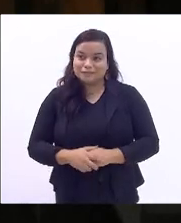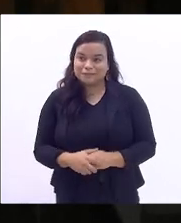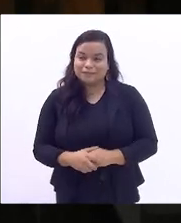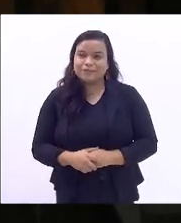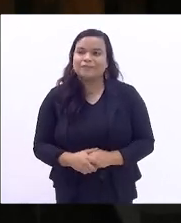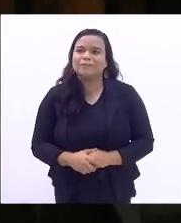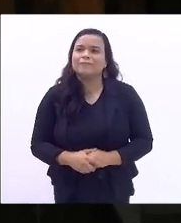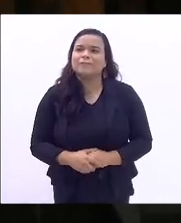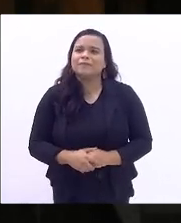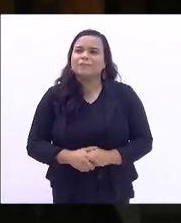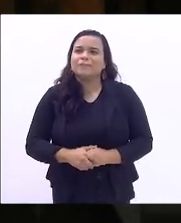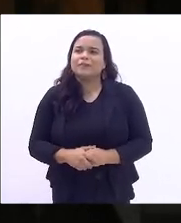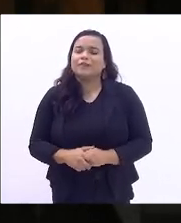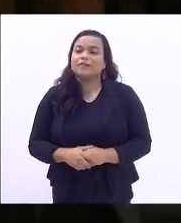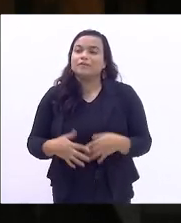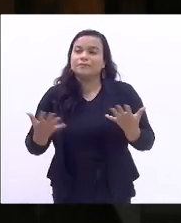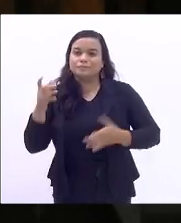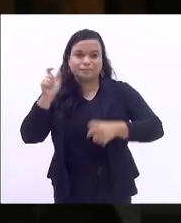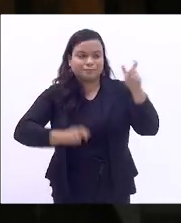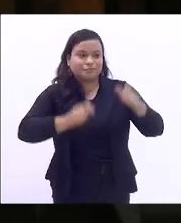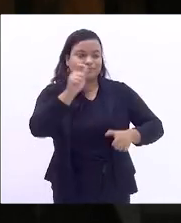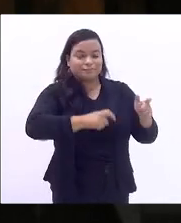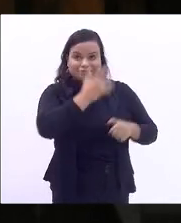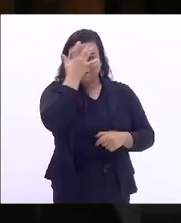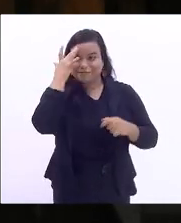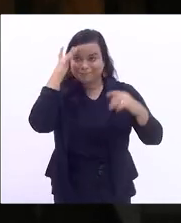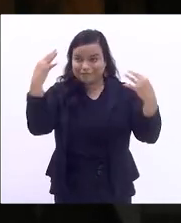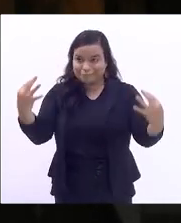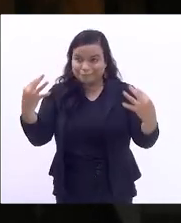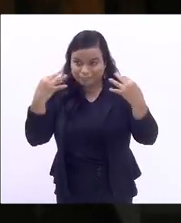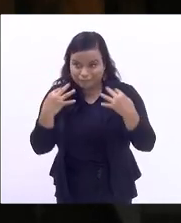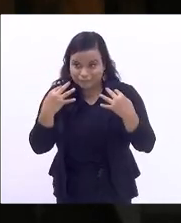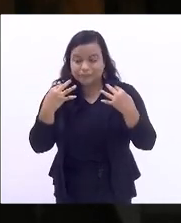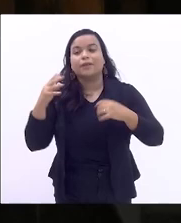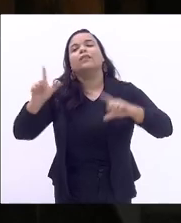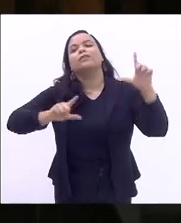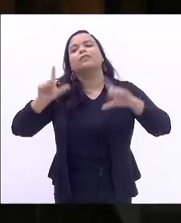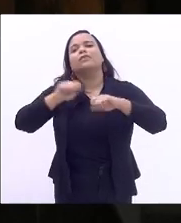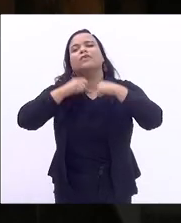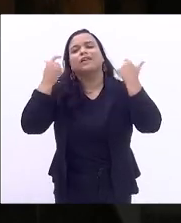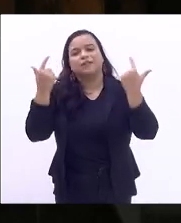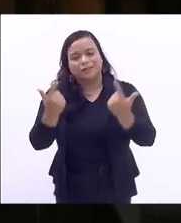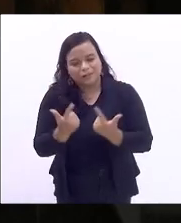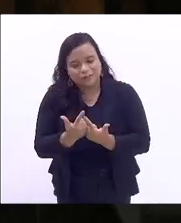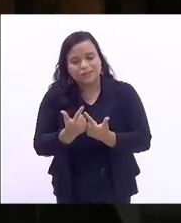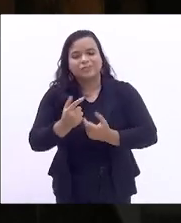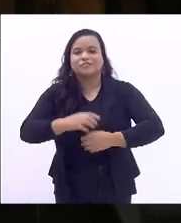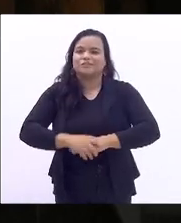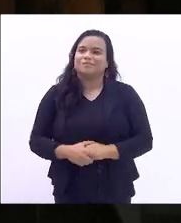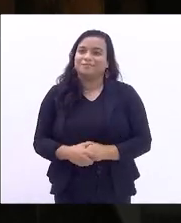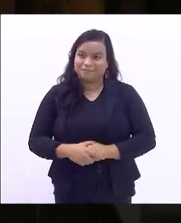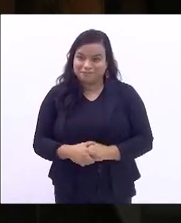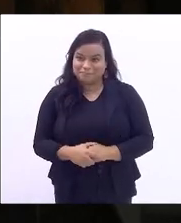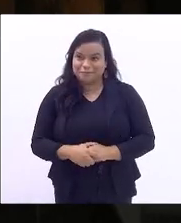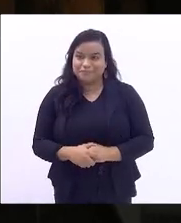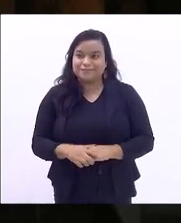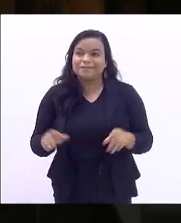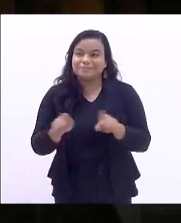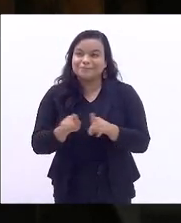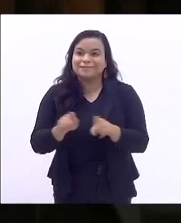e chora sensores telespectadores da TV alerj e a